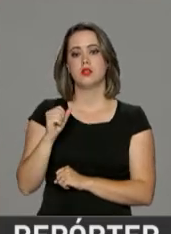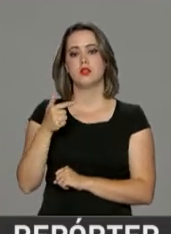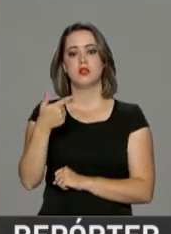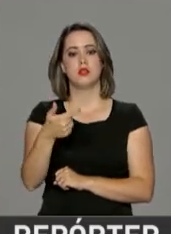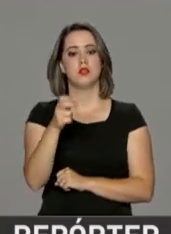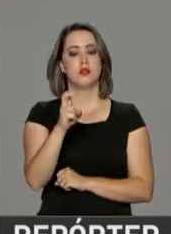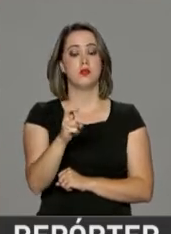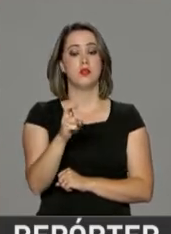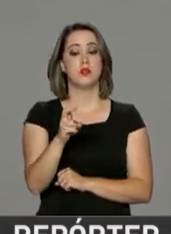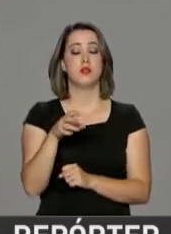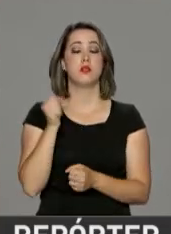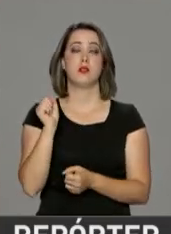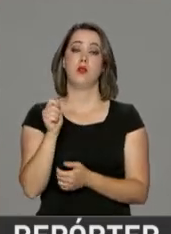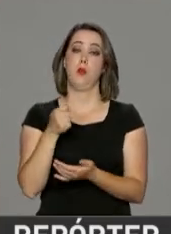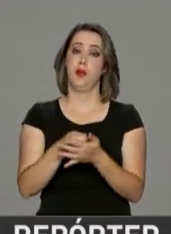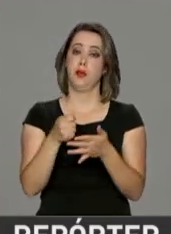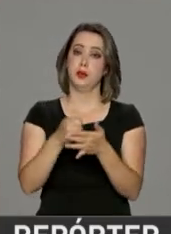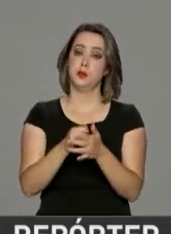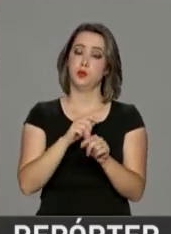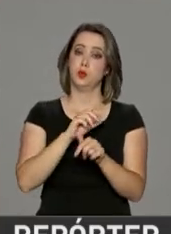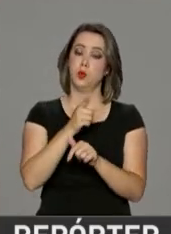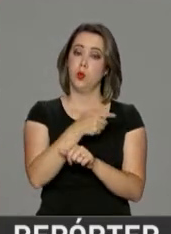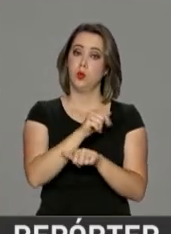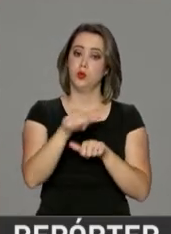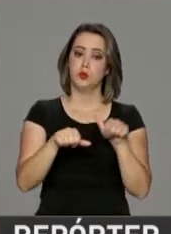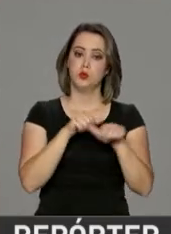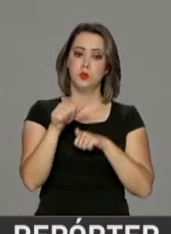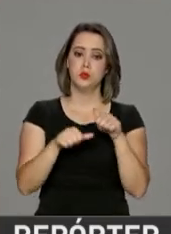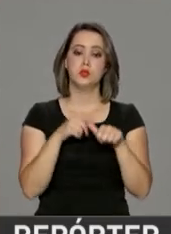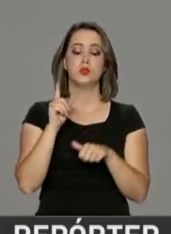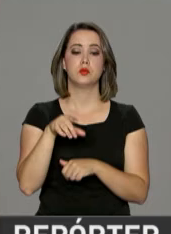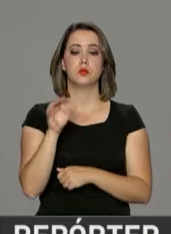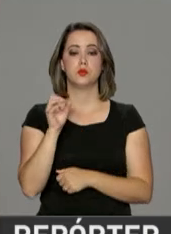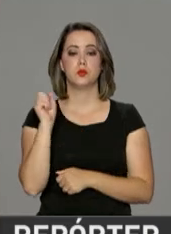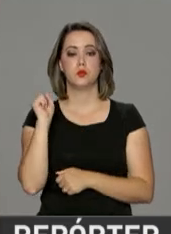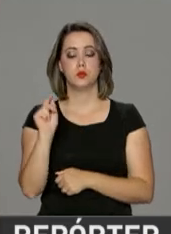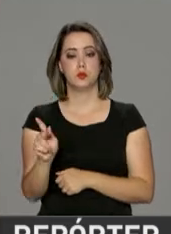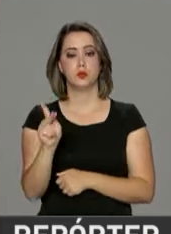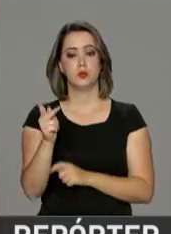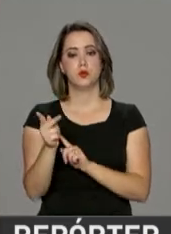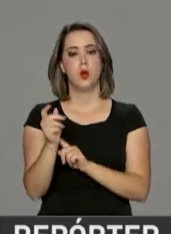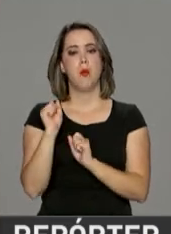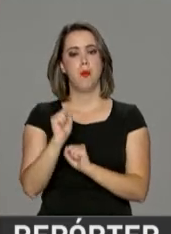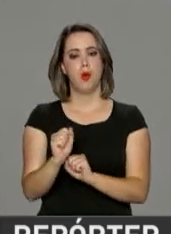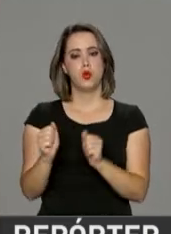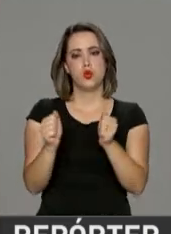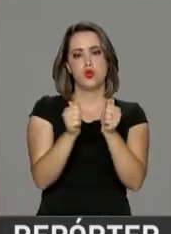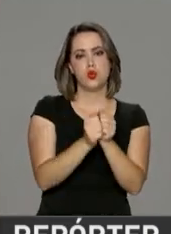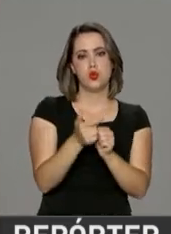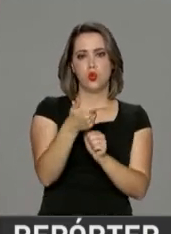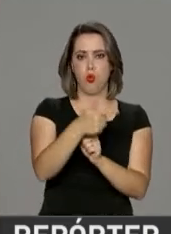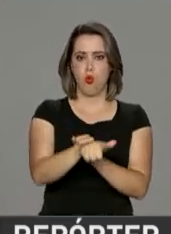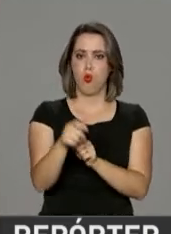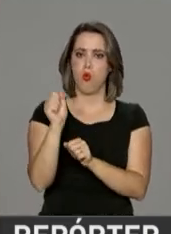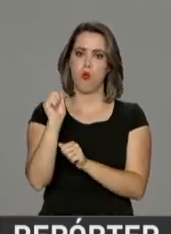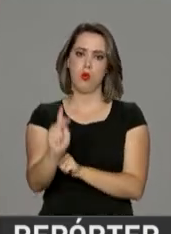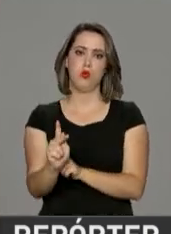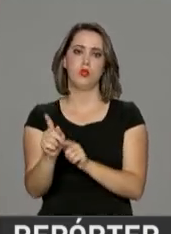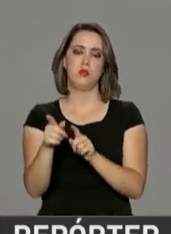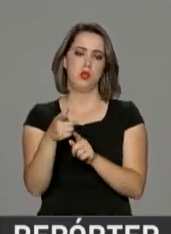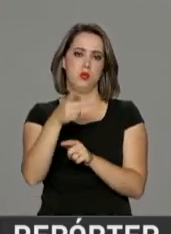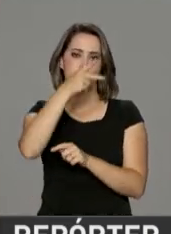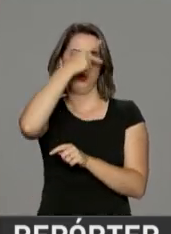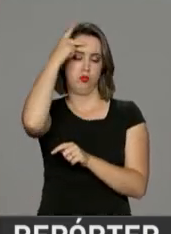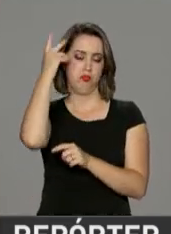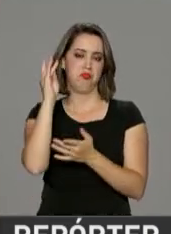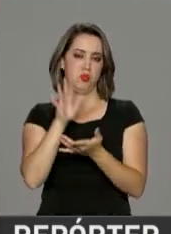contribuição. Outra mudança é na aposentadoria. Ela poderá ser acumulada com a pensão, por exemplo, mas o valor